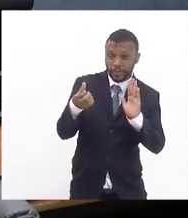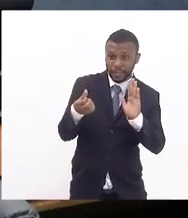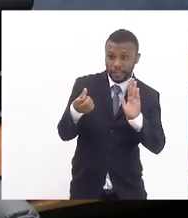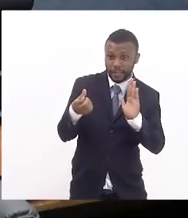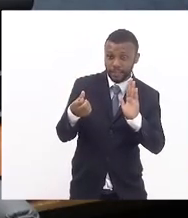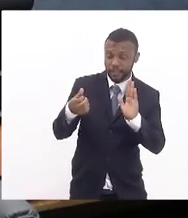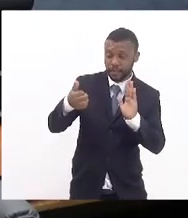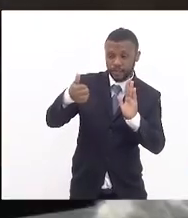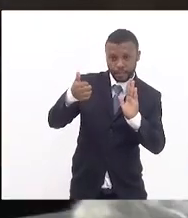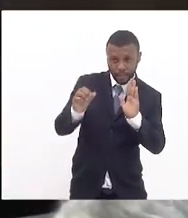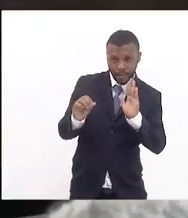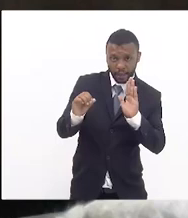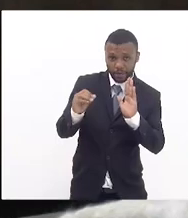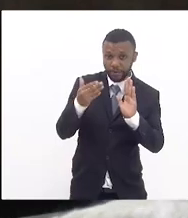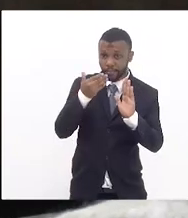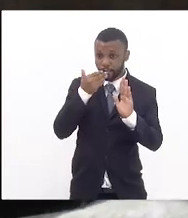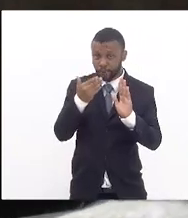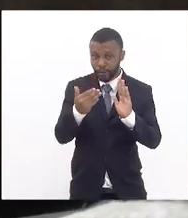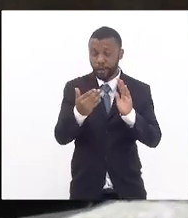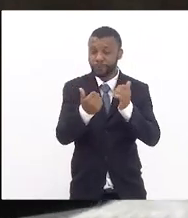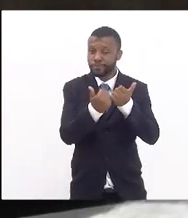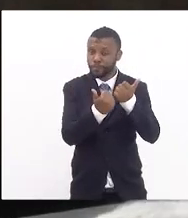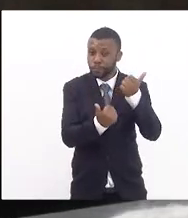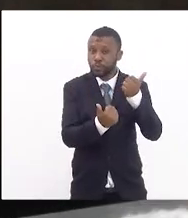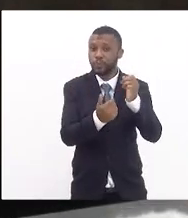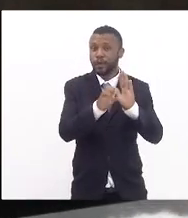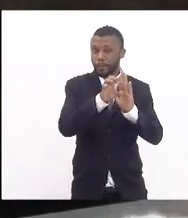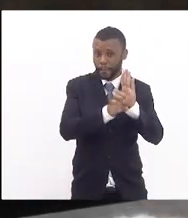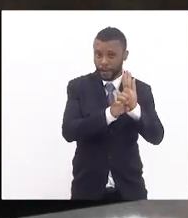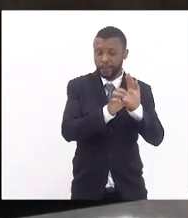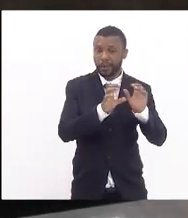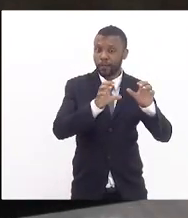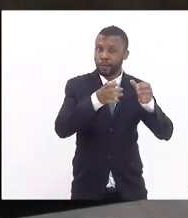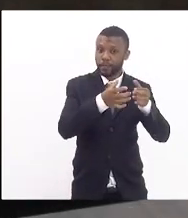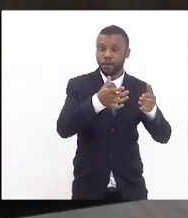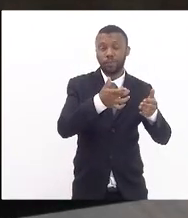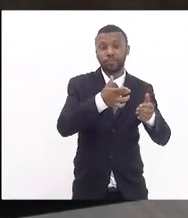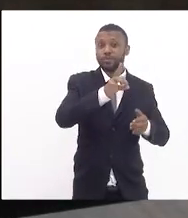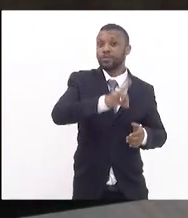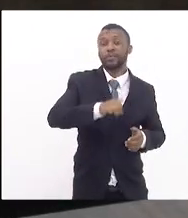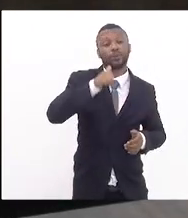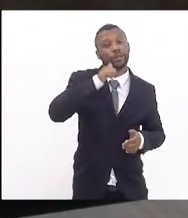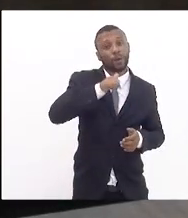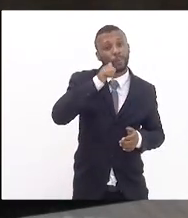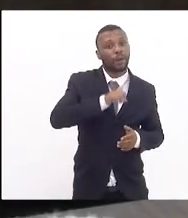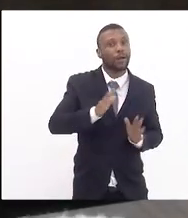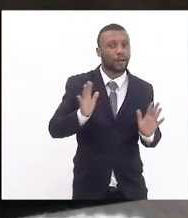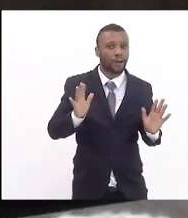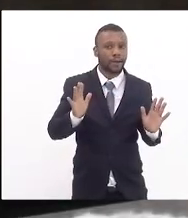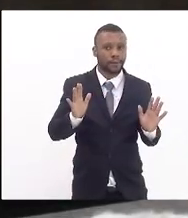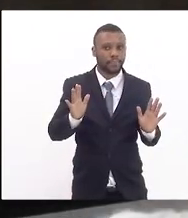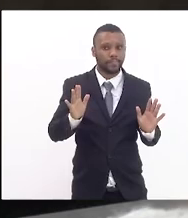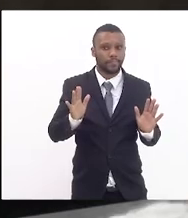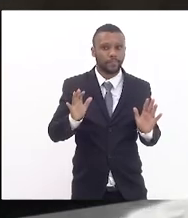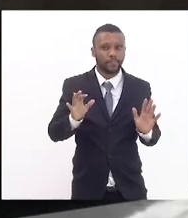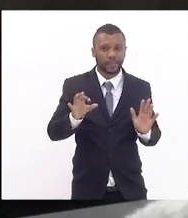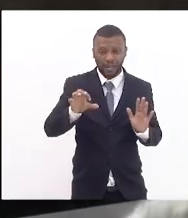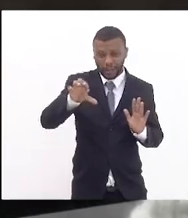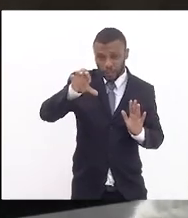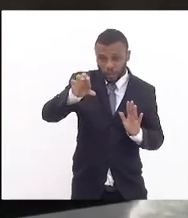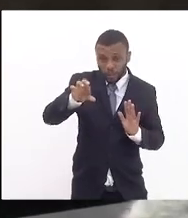10, favorável com subemenda à emenda 1 da Comissão de Direitos da Mulher, emendas 8 e 9 de